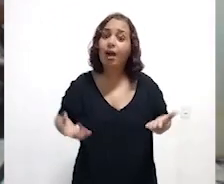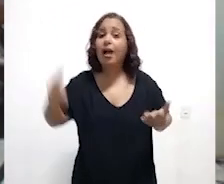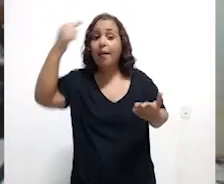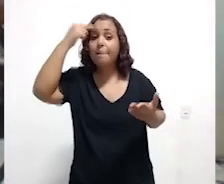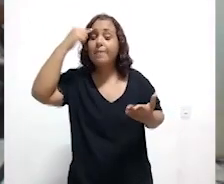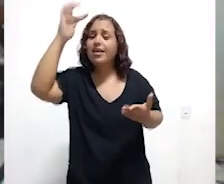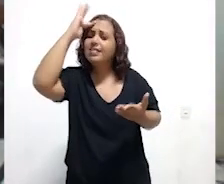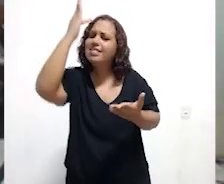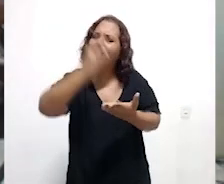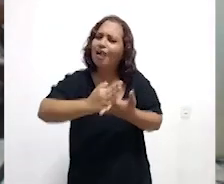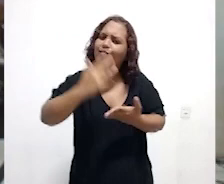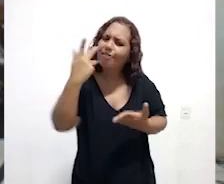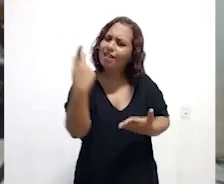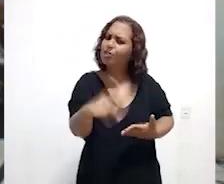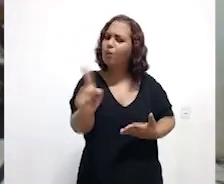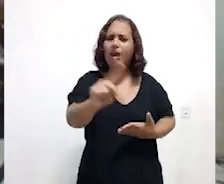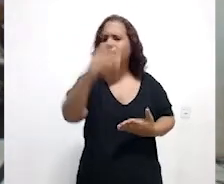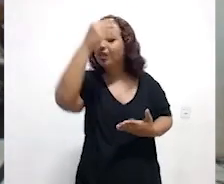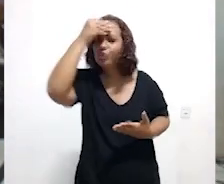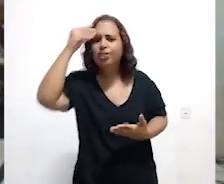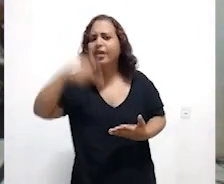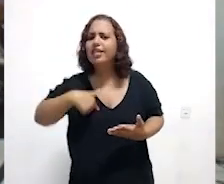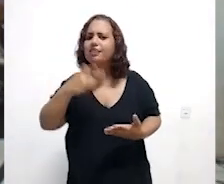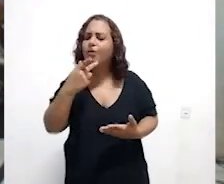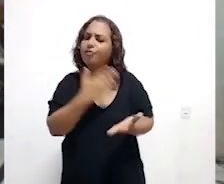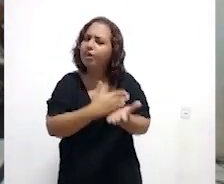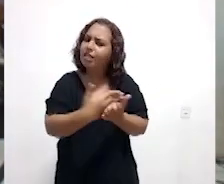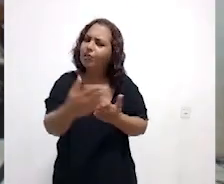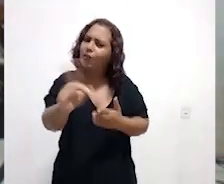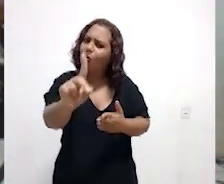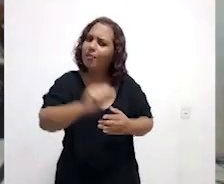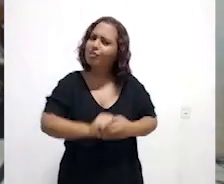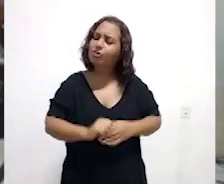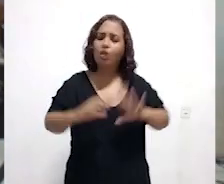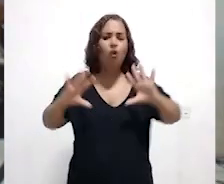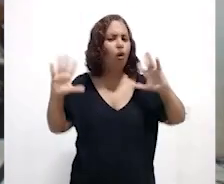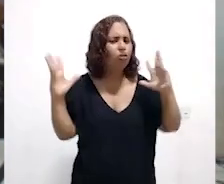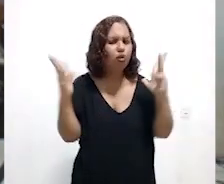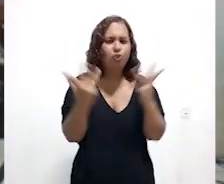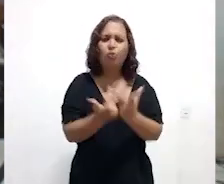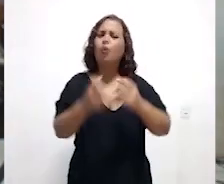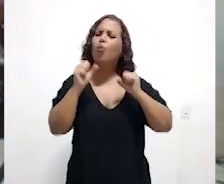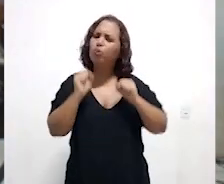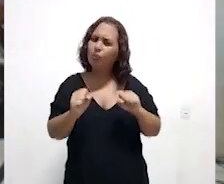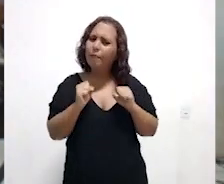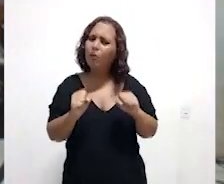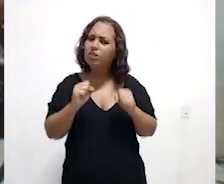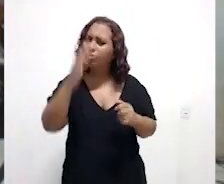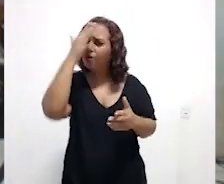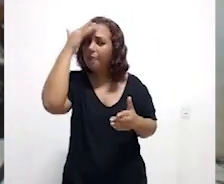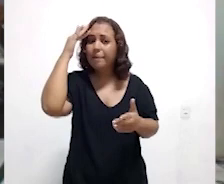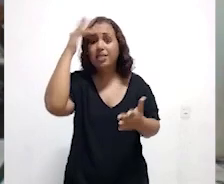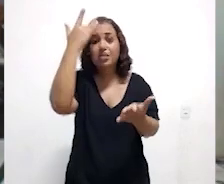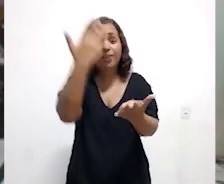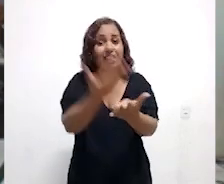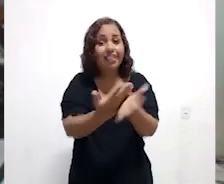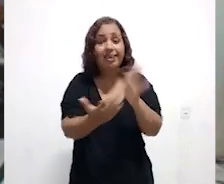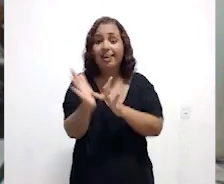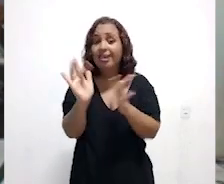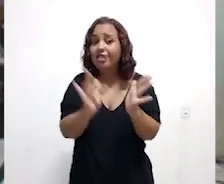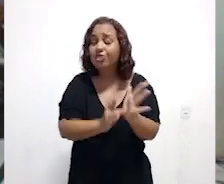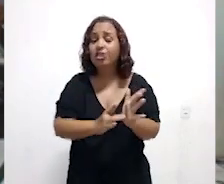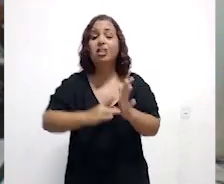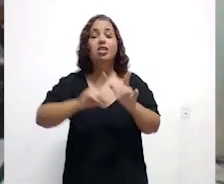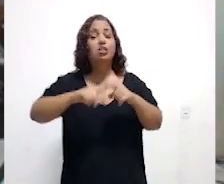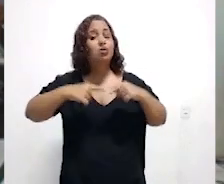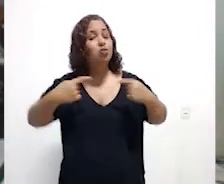fé. Não se esqueça do que eu disse no começo. Tudo é possível a quem crer em Jesus, mas nem tudo é possível ao